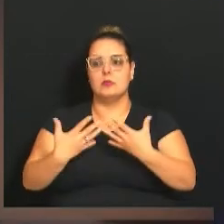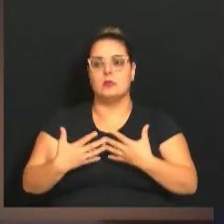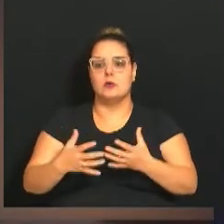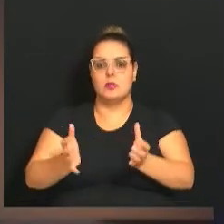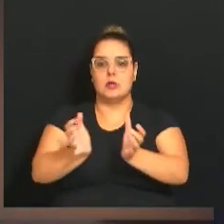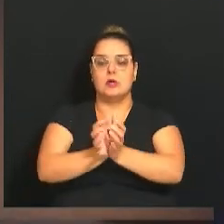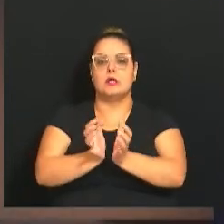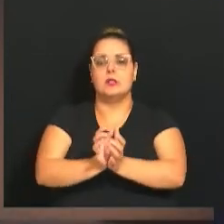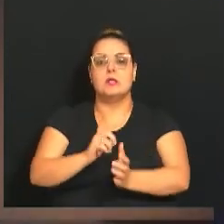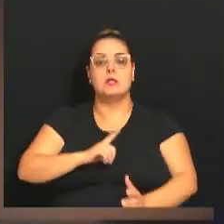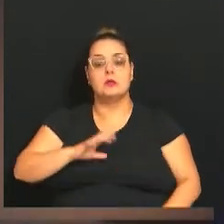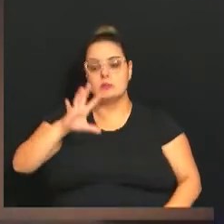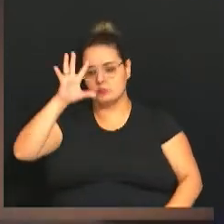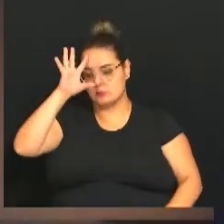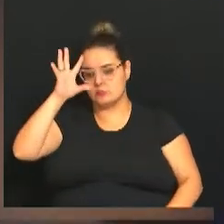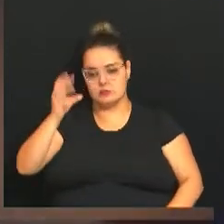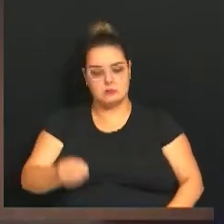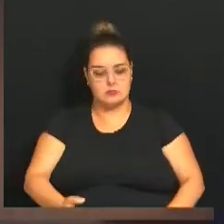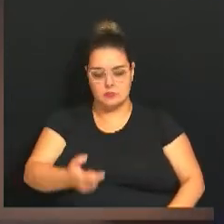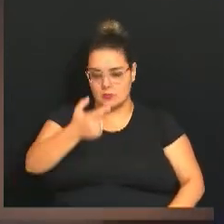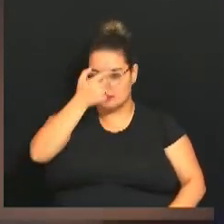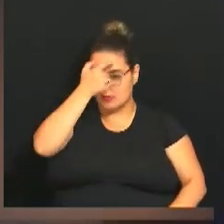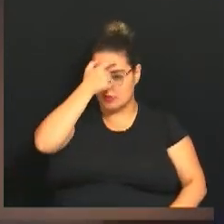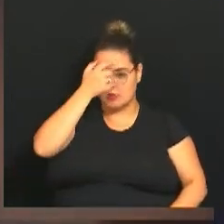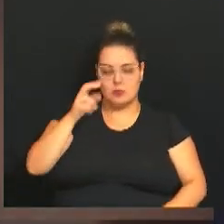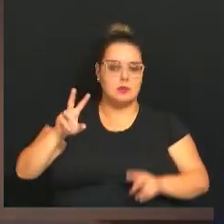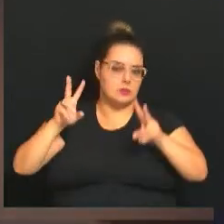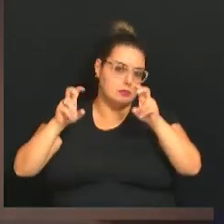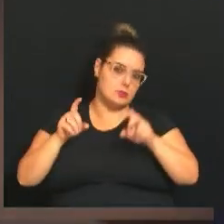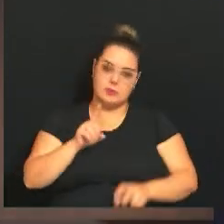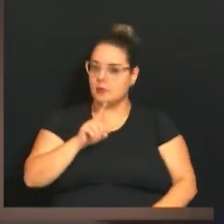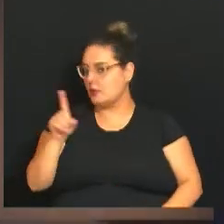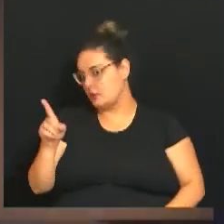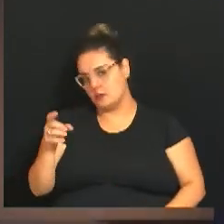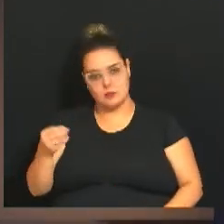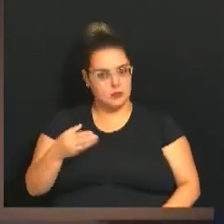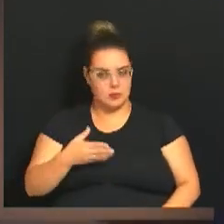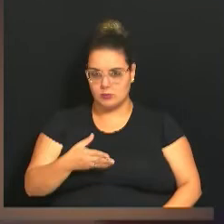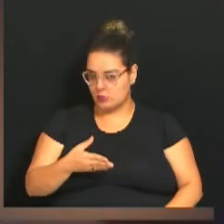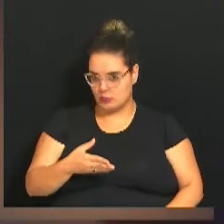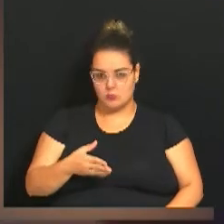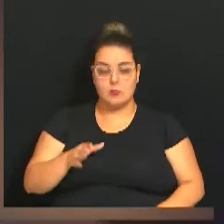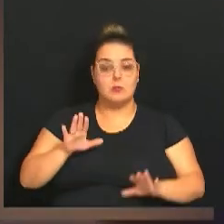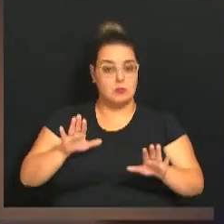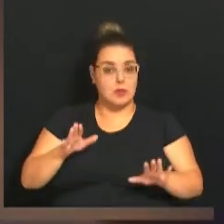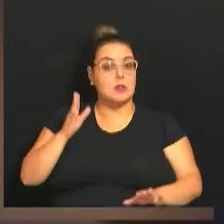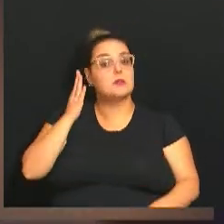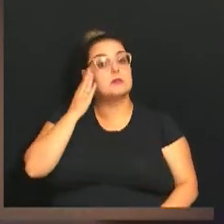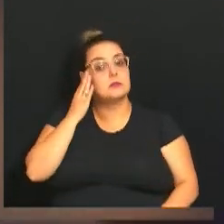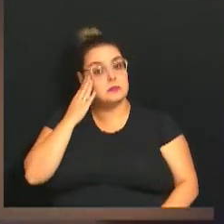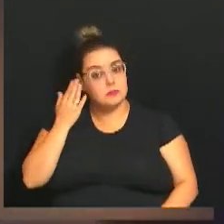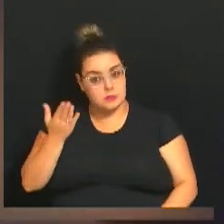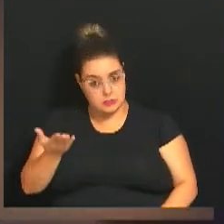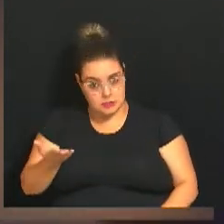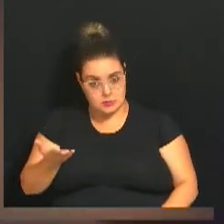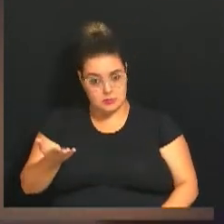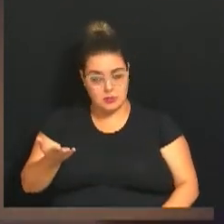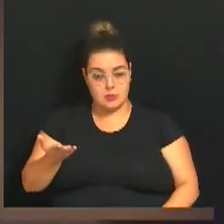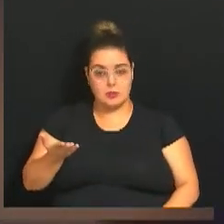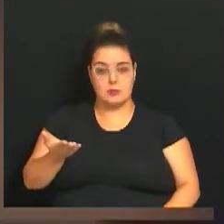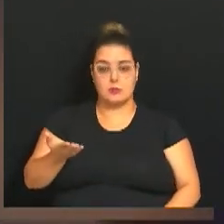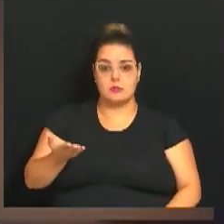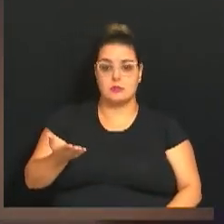plena consciência de que o tema não é novo, agora entendemos que tem